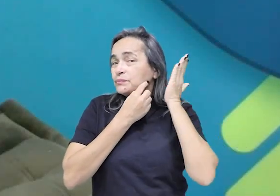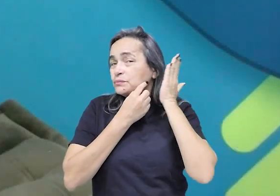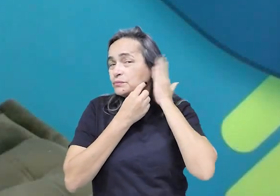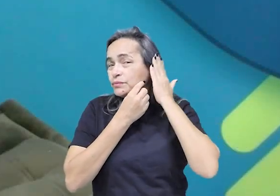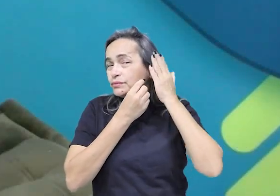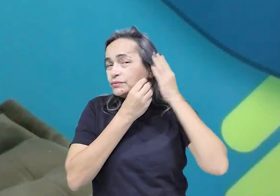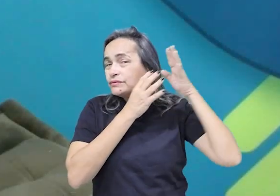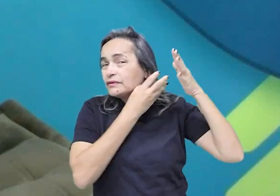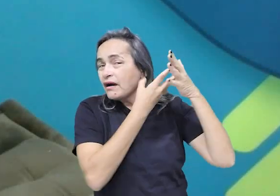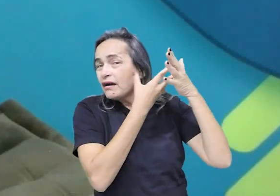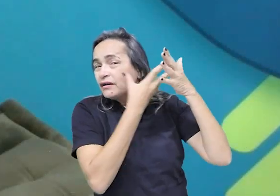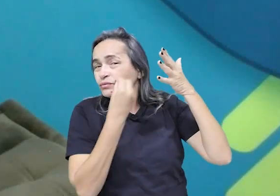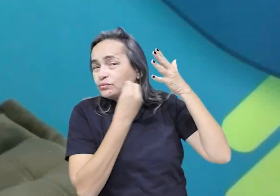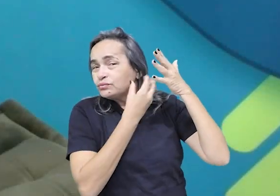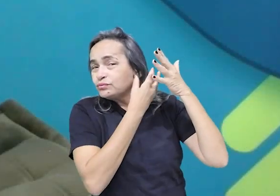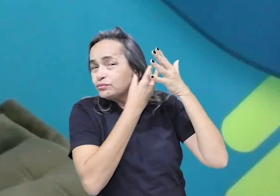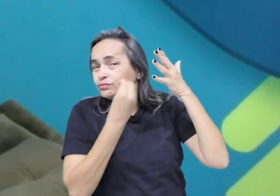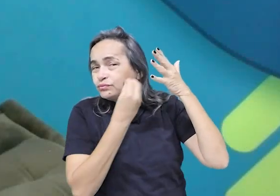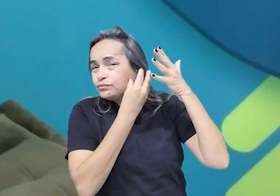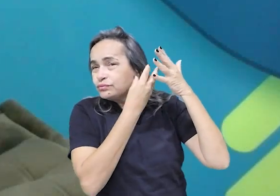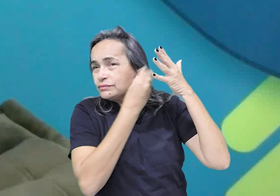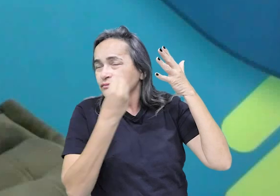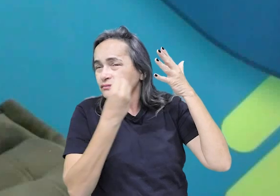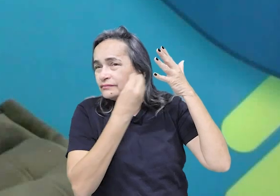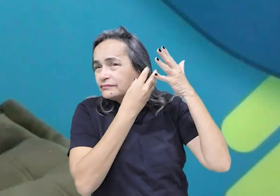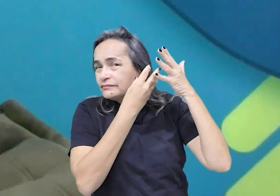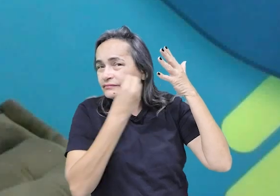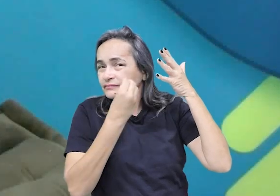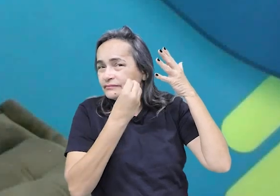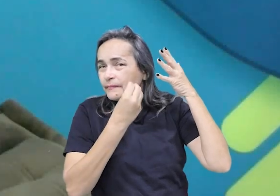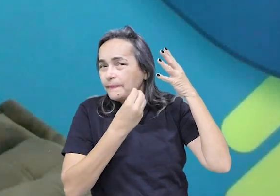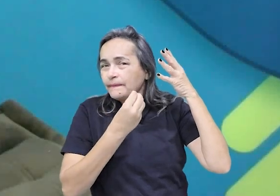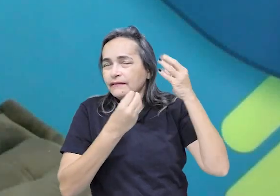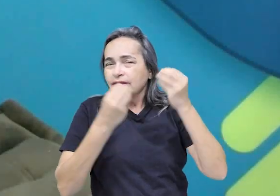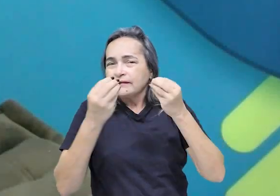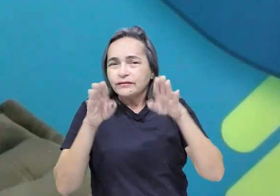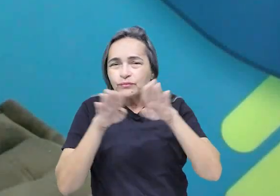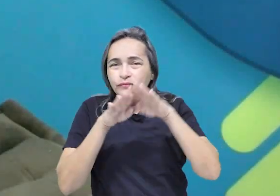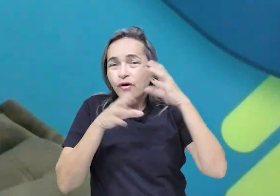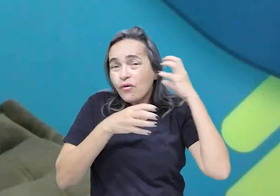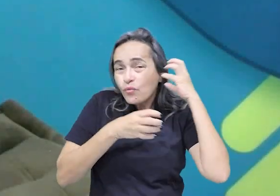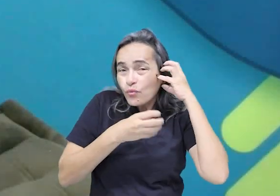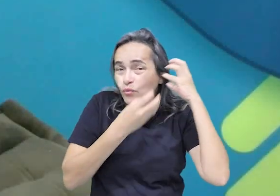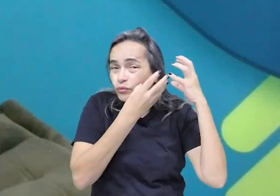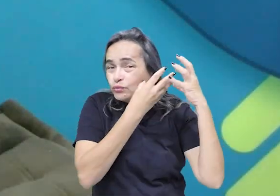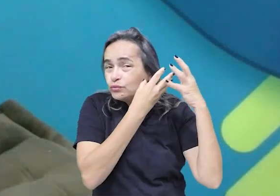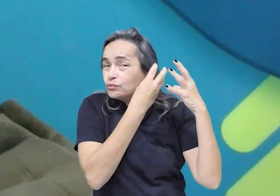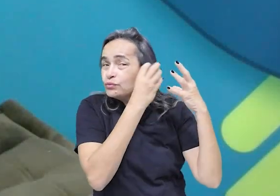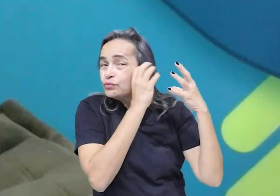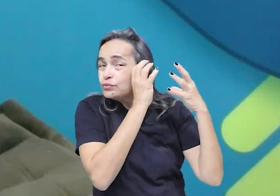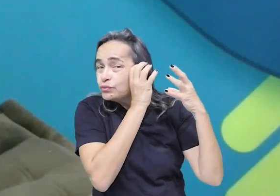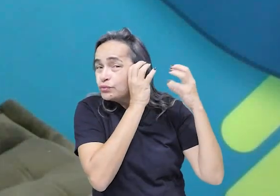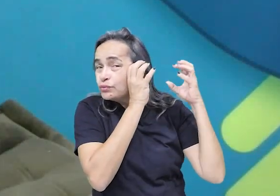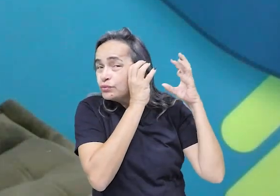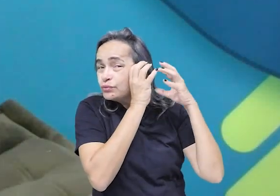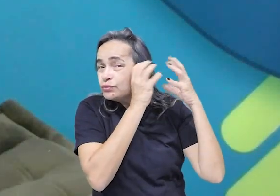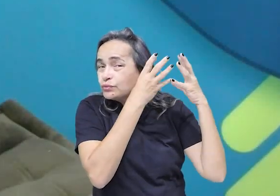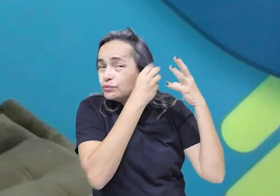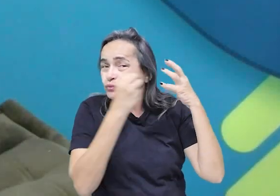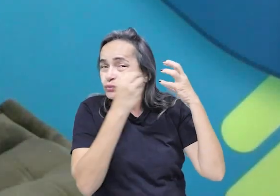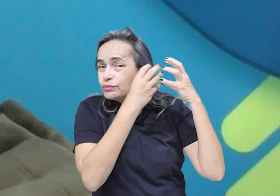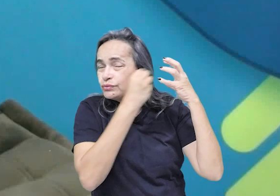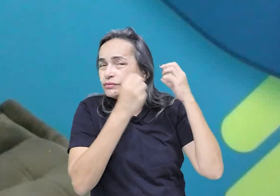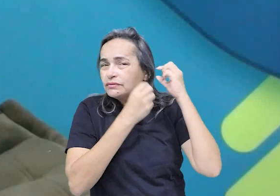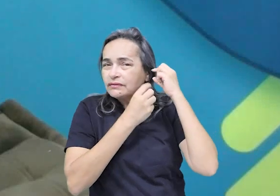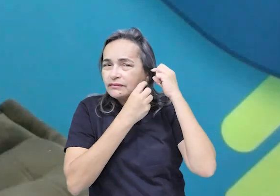bate, ele é captado, porque isso aqui funciona como uma espécie de concha acústica, então ele capta esse som